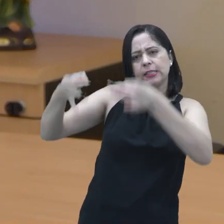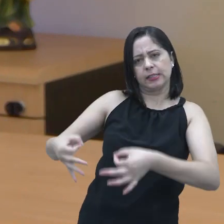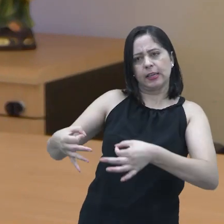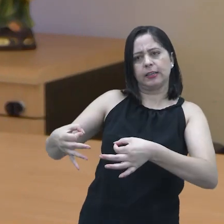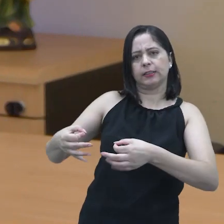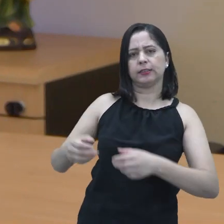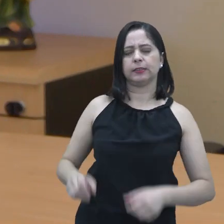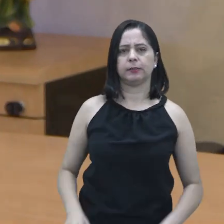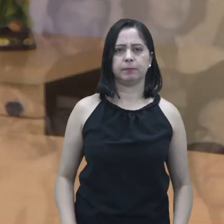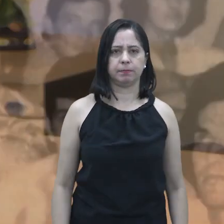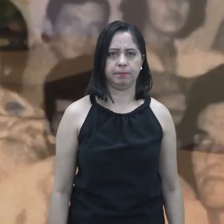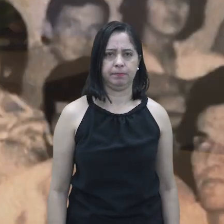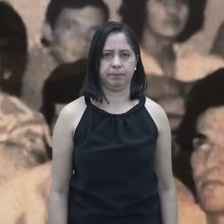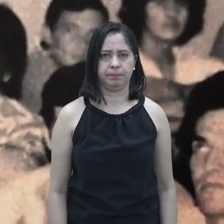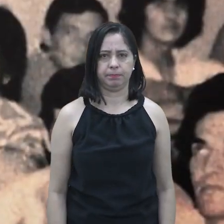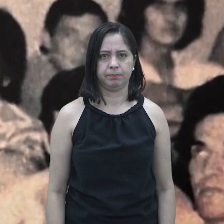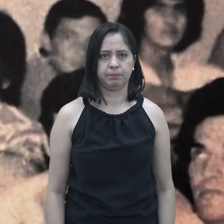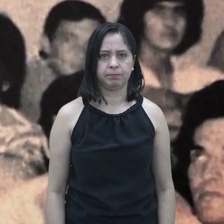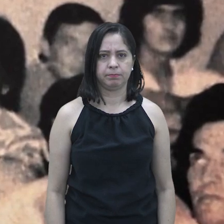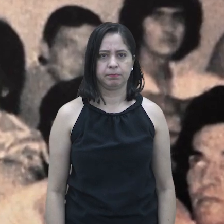ser seguido e imitado.